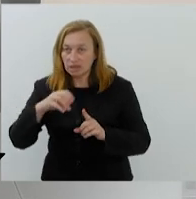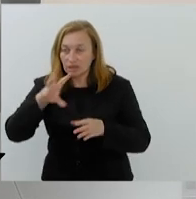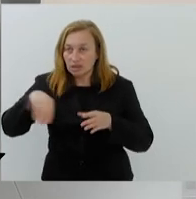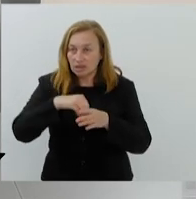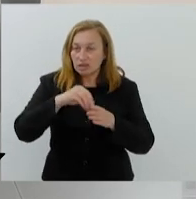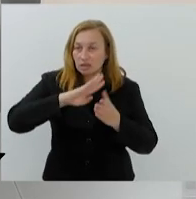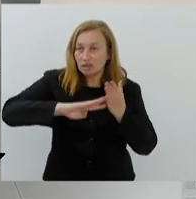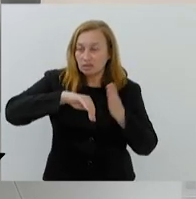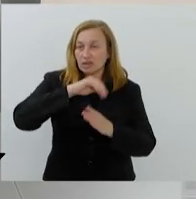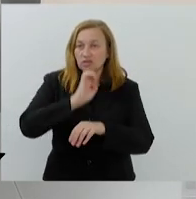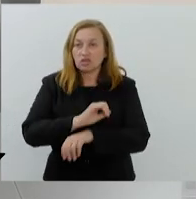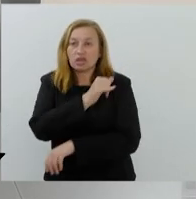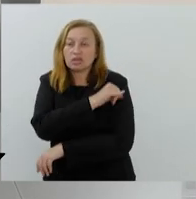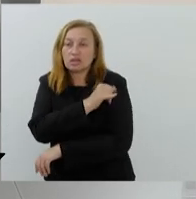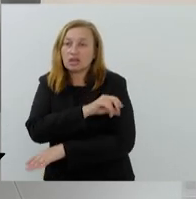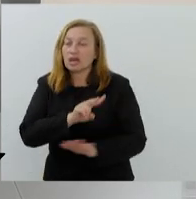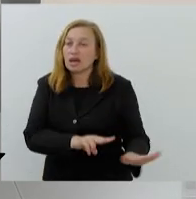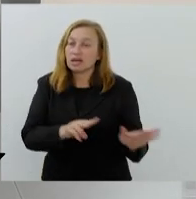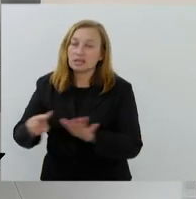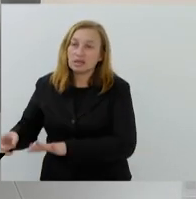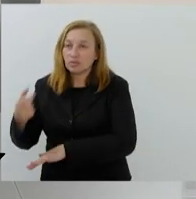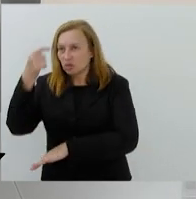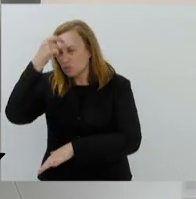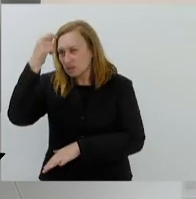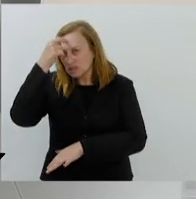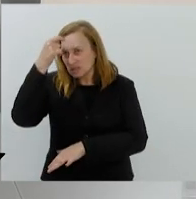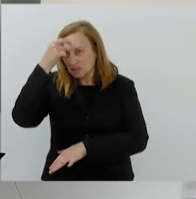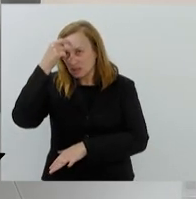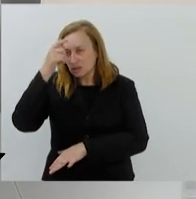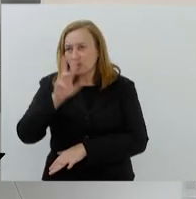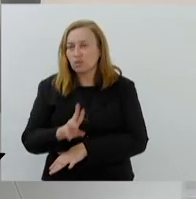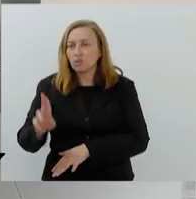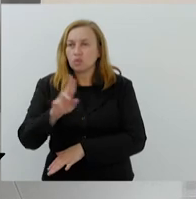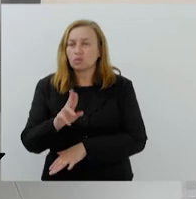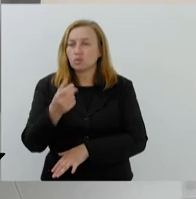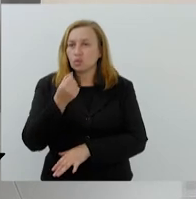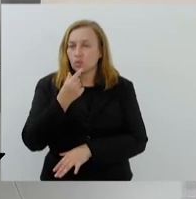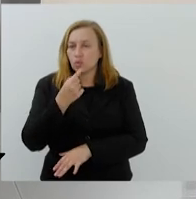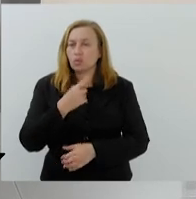Estado do Rio de Janeiro a Semana da Conscientização do Uso Racional de Medicamentos.